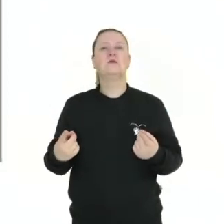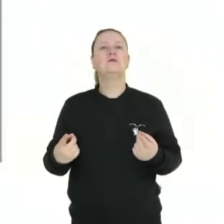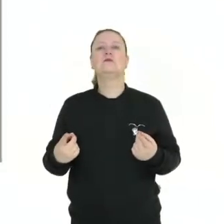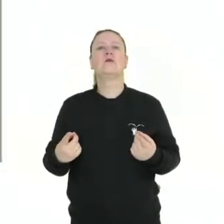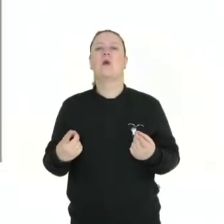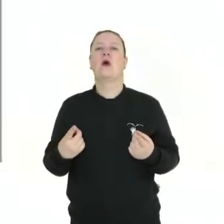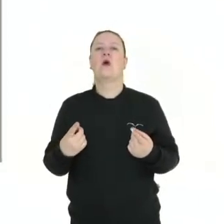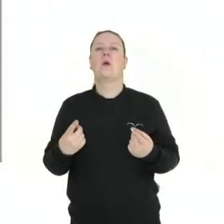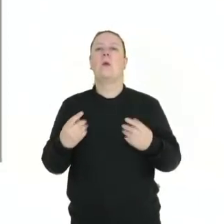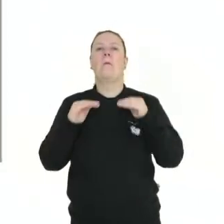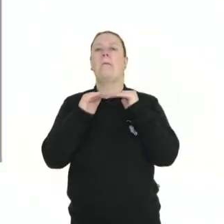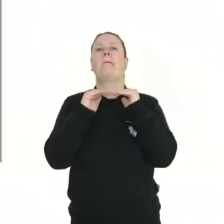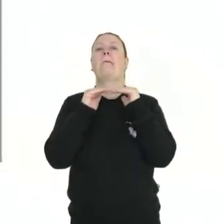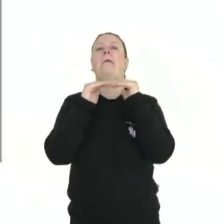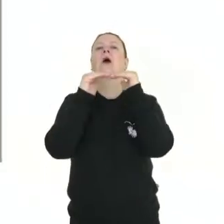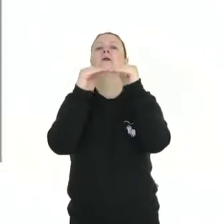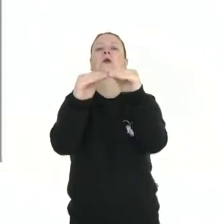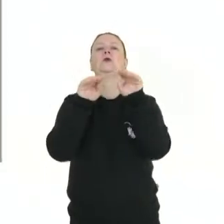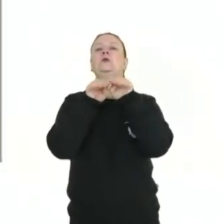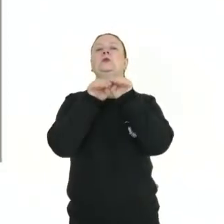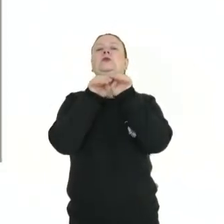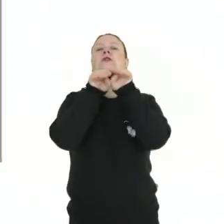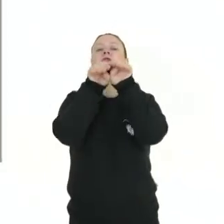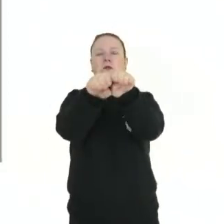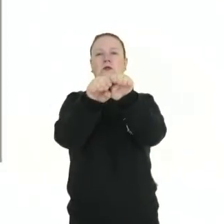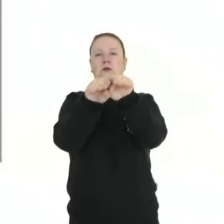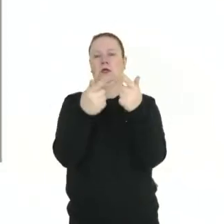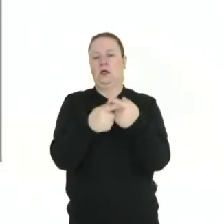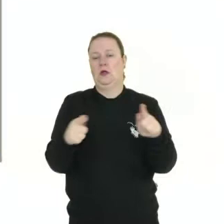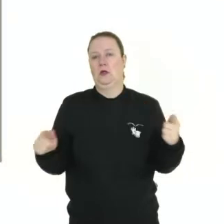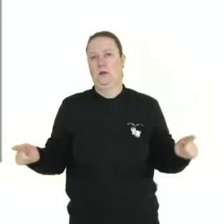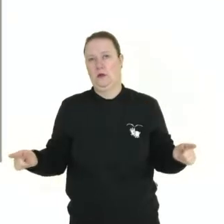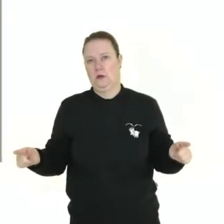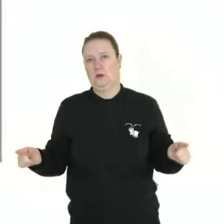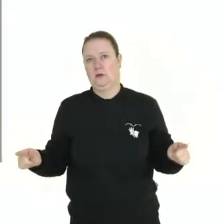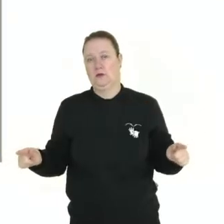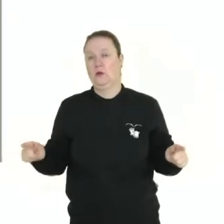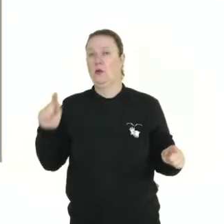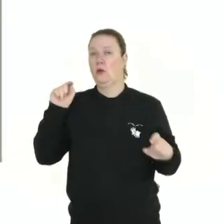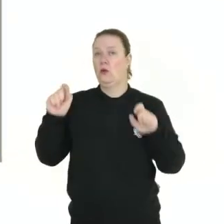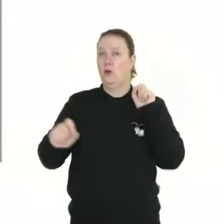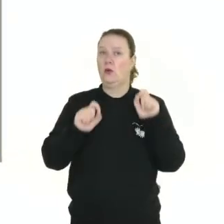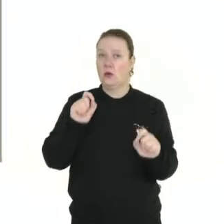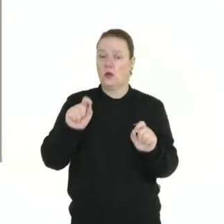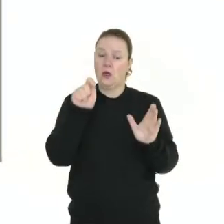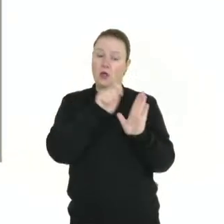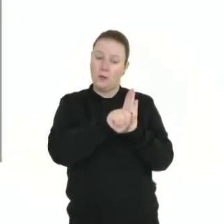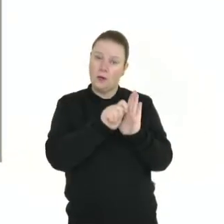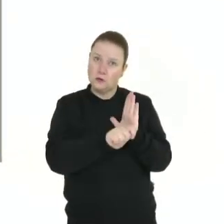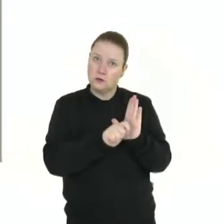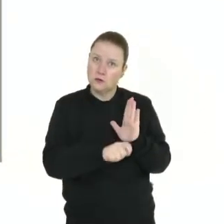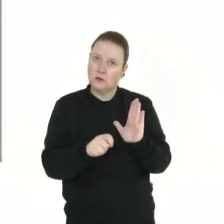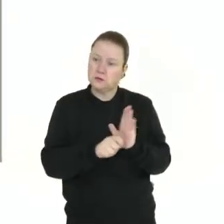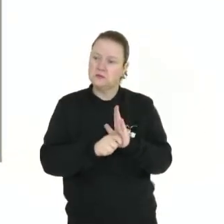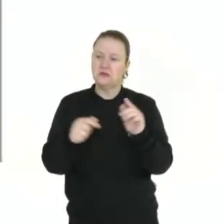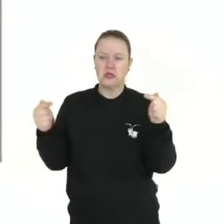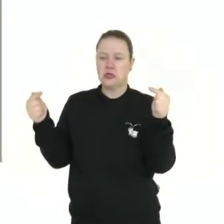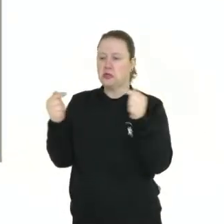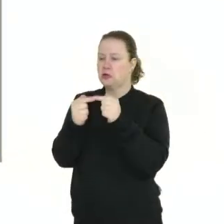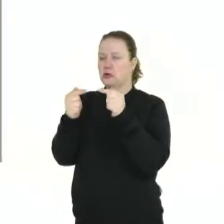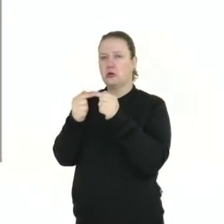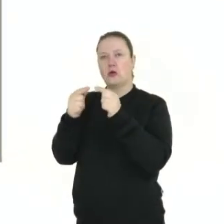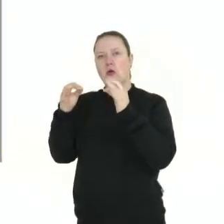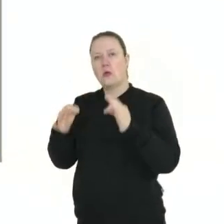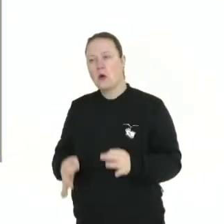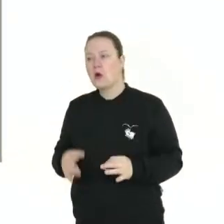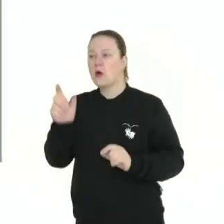pois é a transcrição da fala do personagem. Então, aqui foi passado para a forma escrita exatamente como o personagem